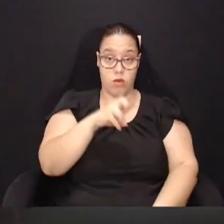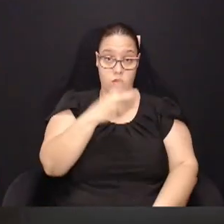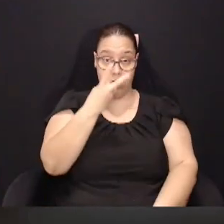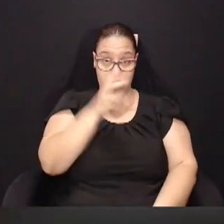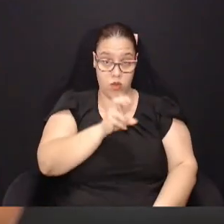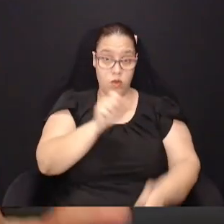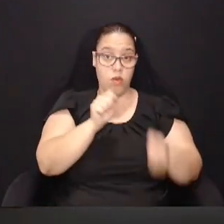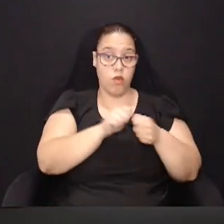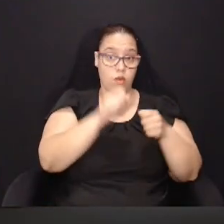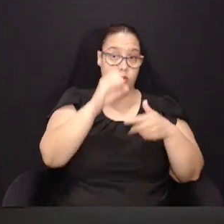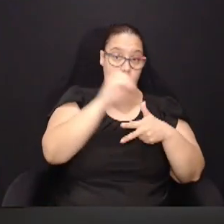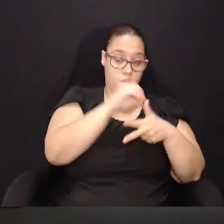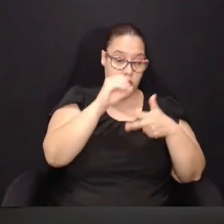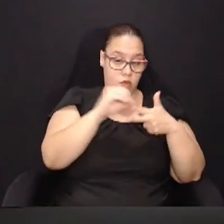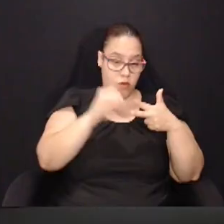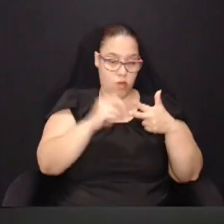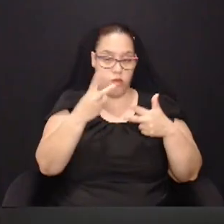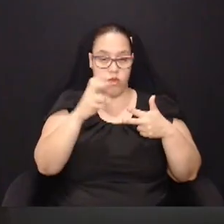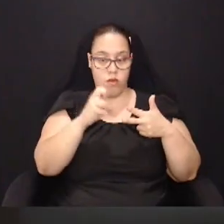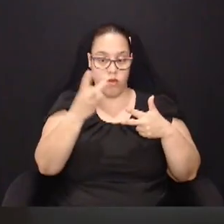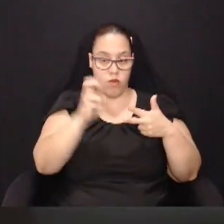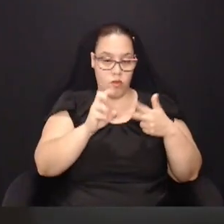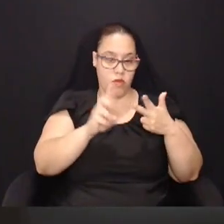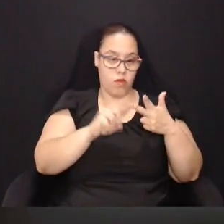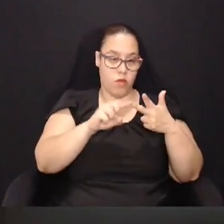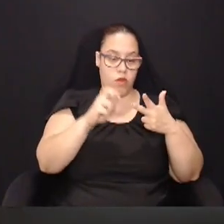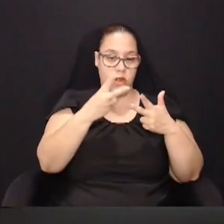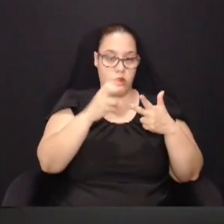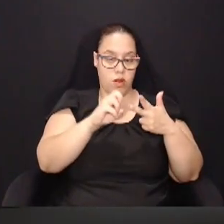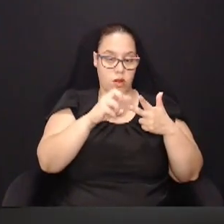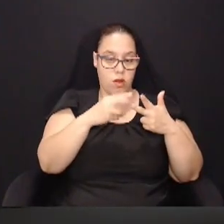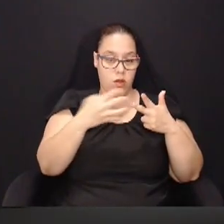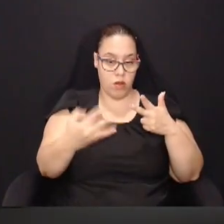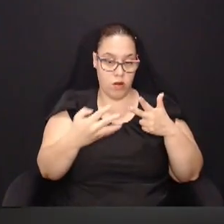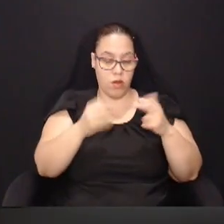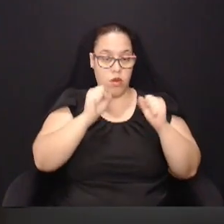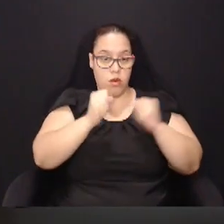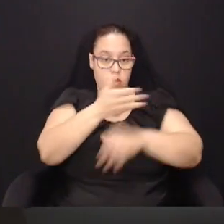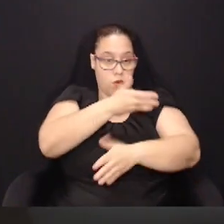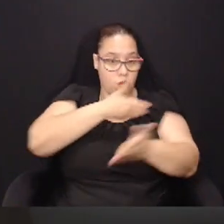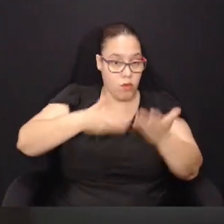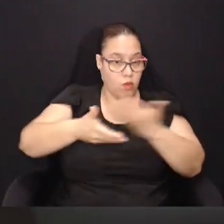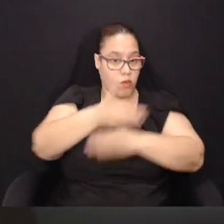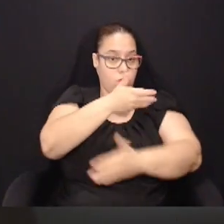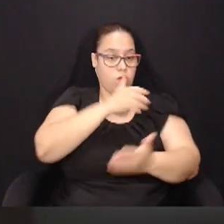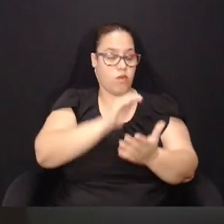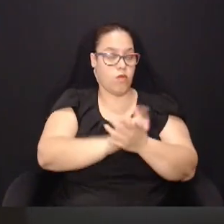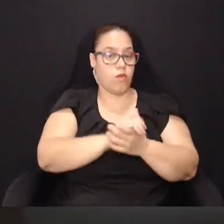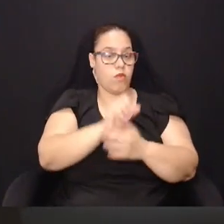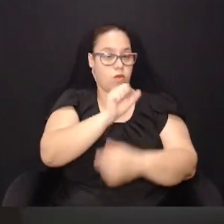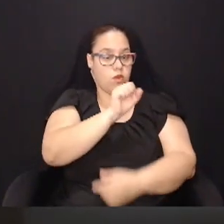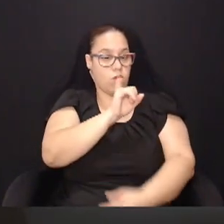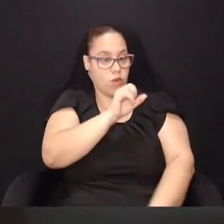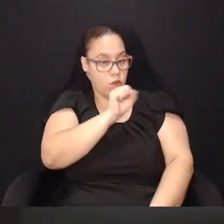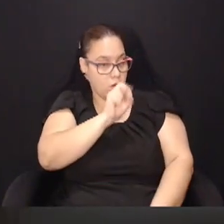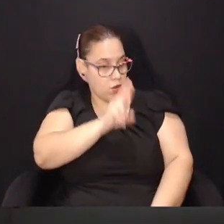Enem em 2025 e em 2024 também podem participar do SISU, fazer a sua inscrição no SISU para